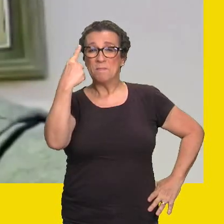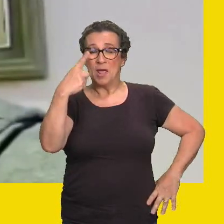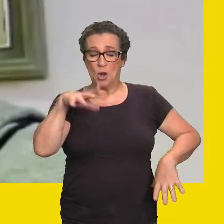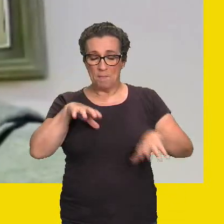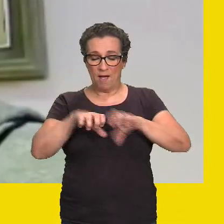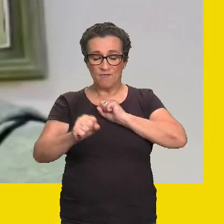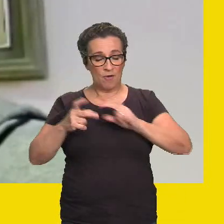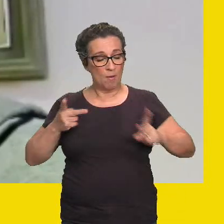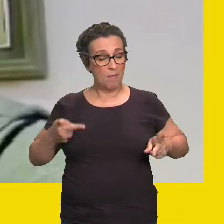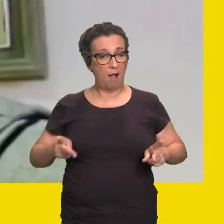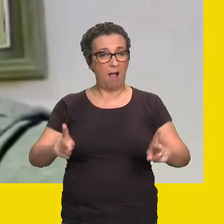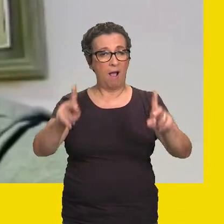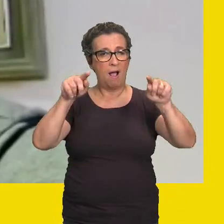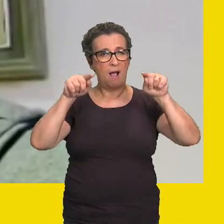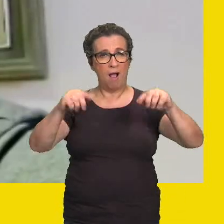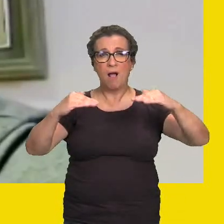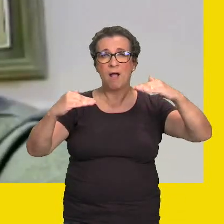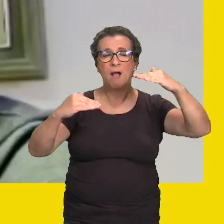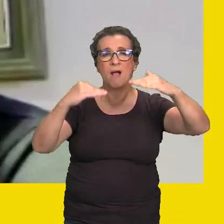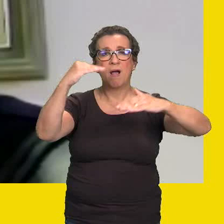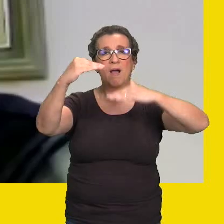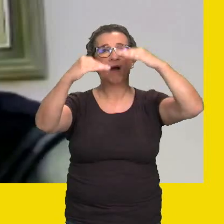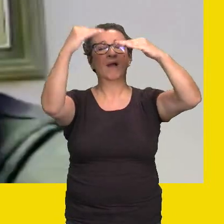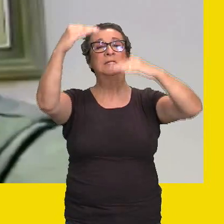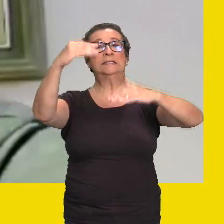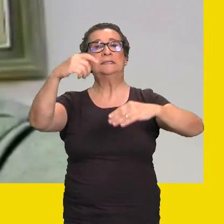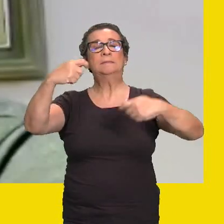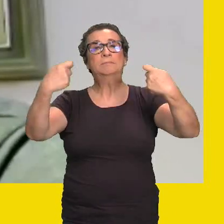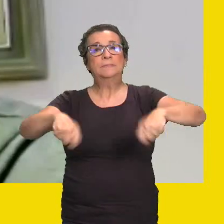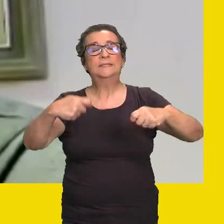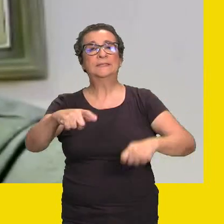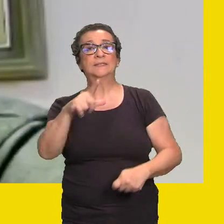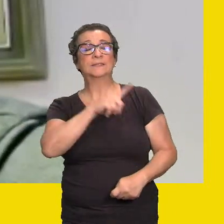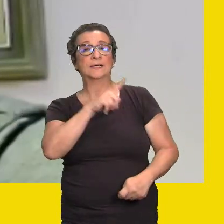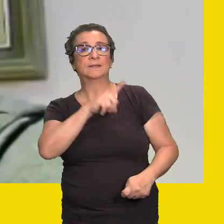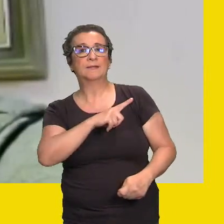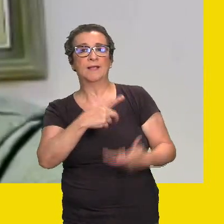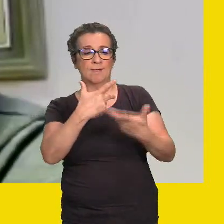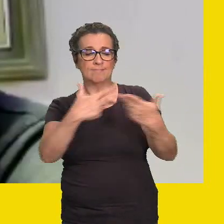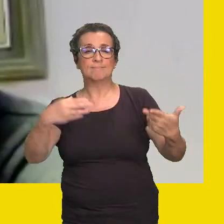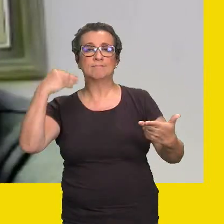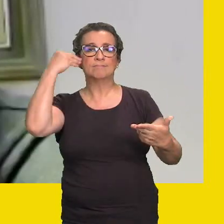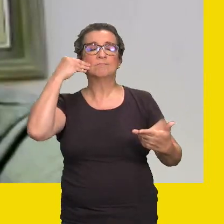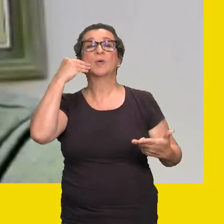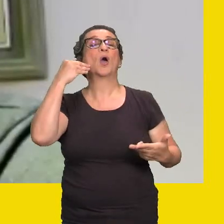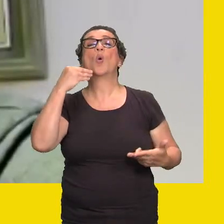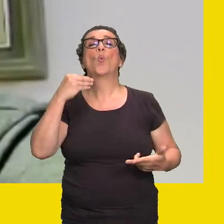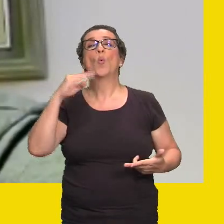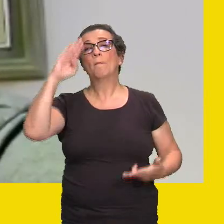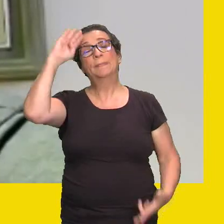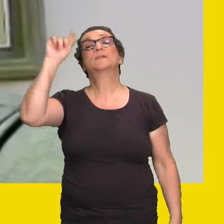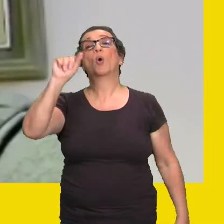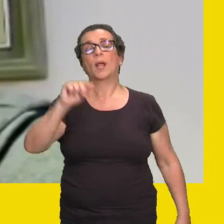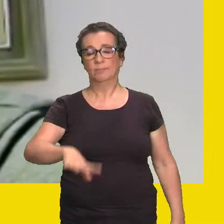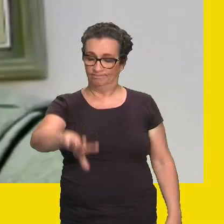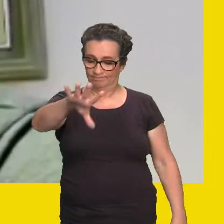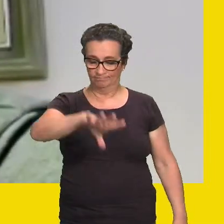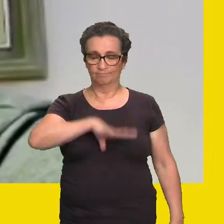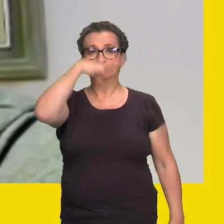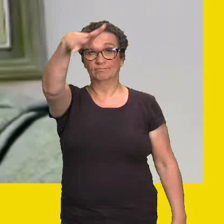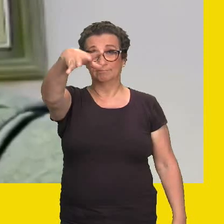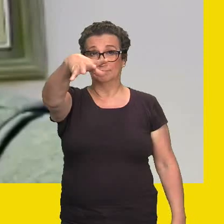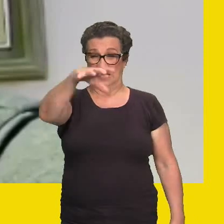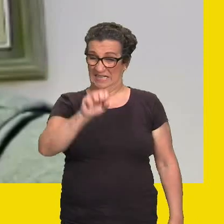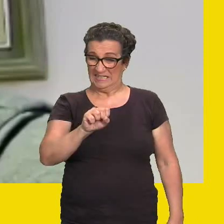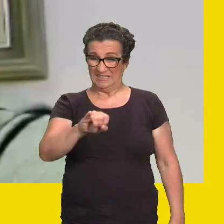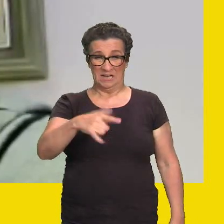continuada, progressiva, que a gente tenha que pensar nos princípios freirianos é ter coragem. Porque se a gente não tiver